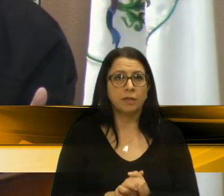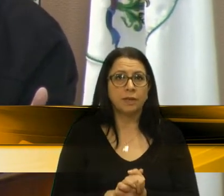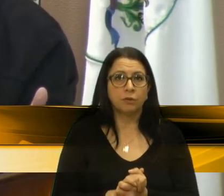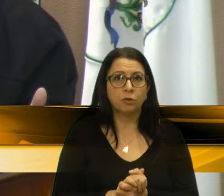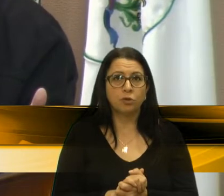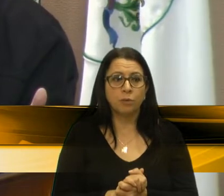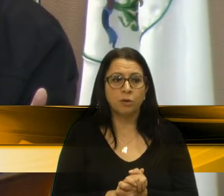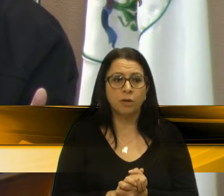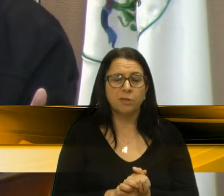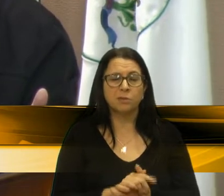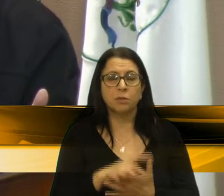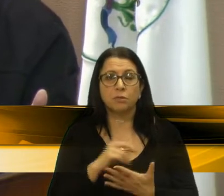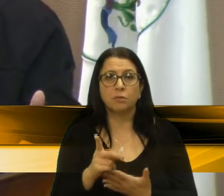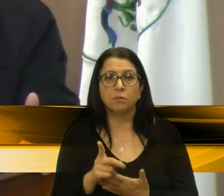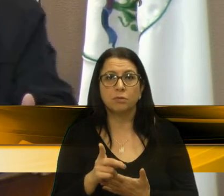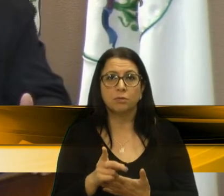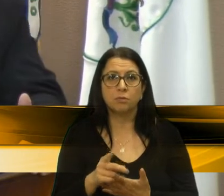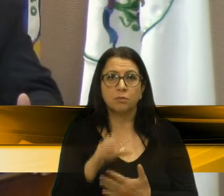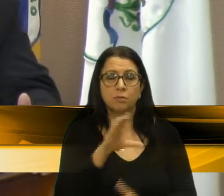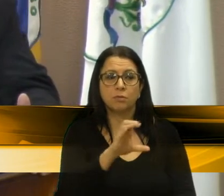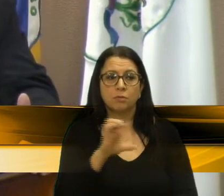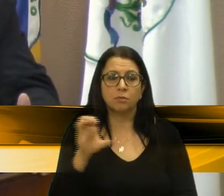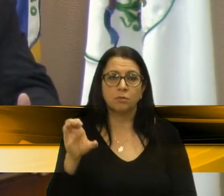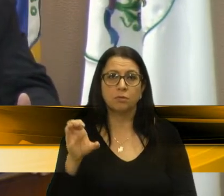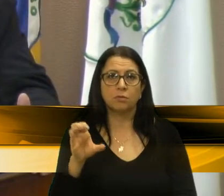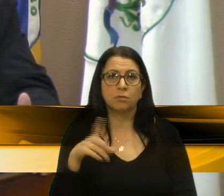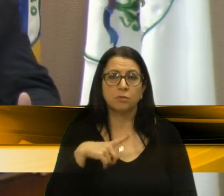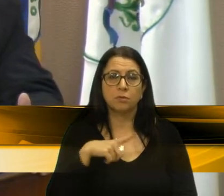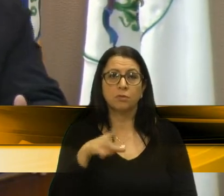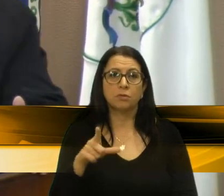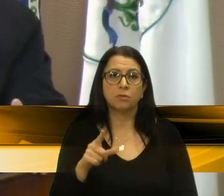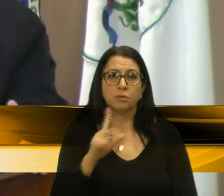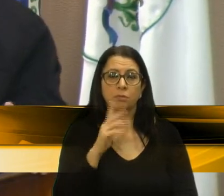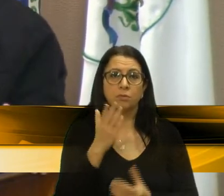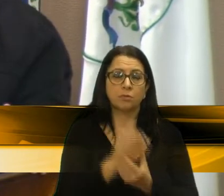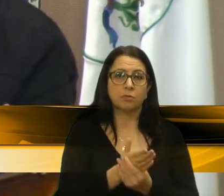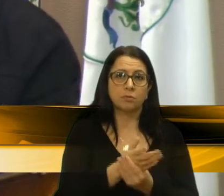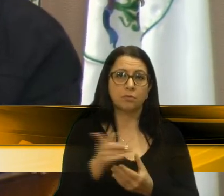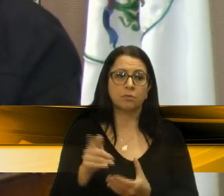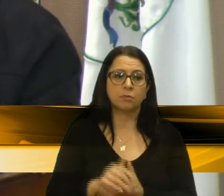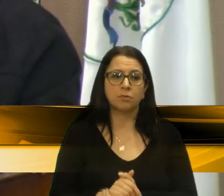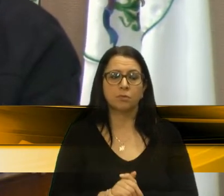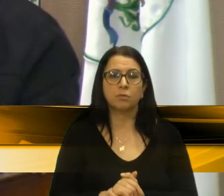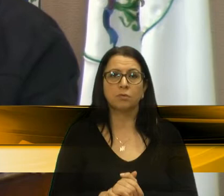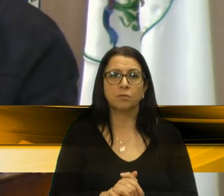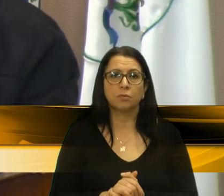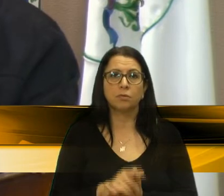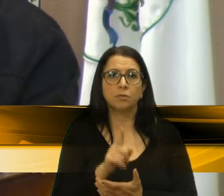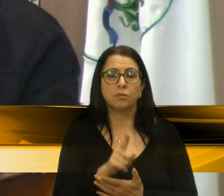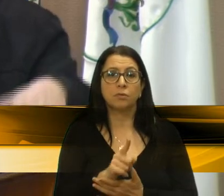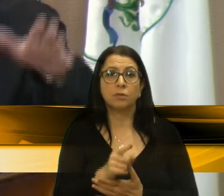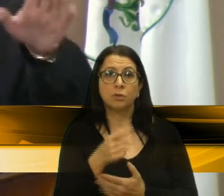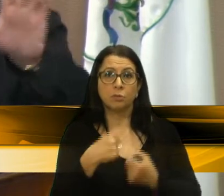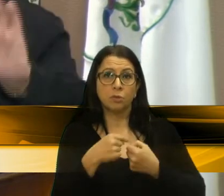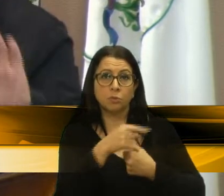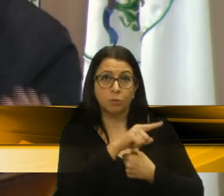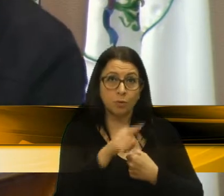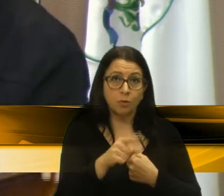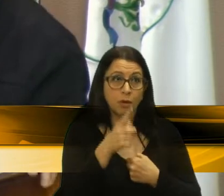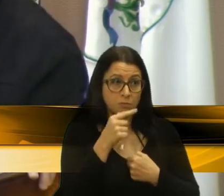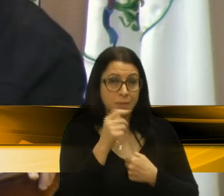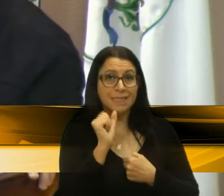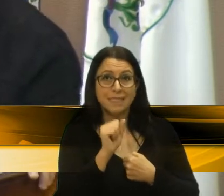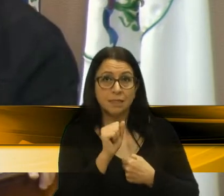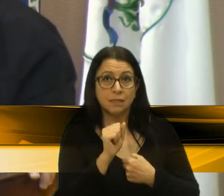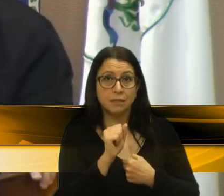CE. Portanto, a CE deveria também ser condenada, né? O município botou água, sim, então o SAMAI devia ter